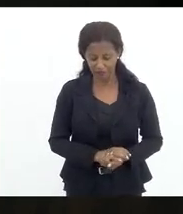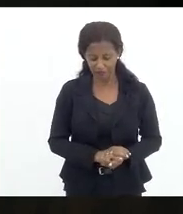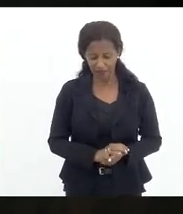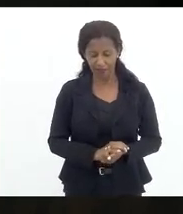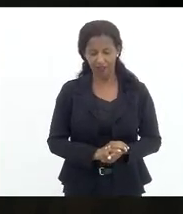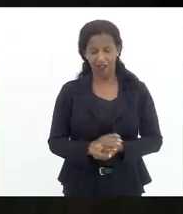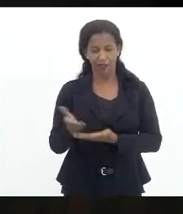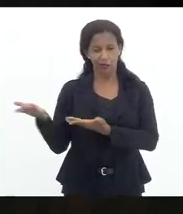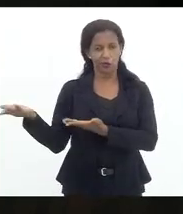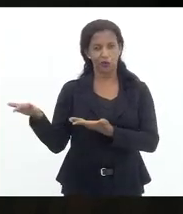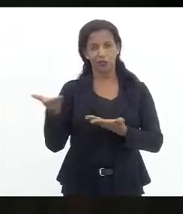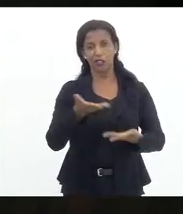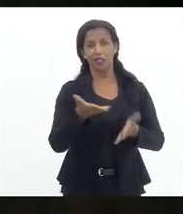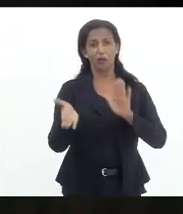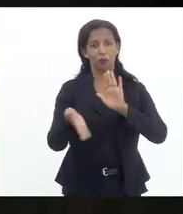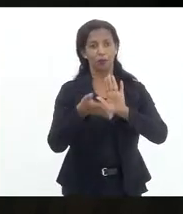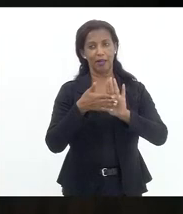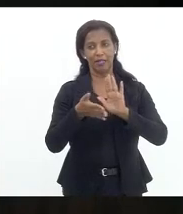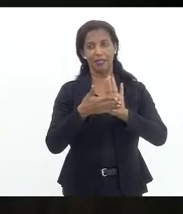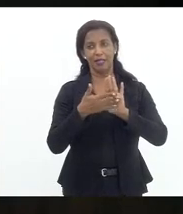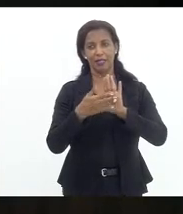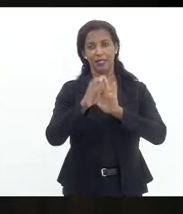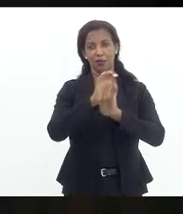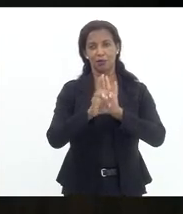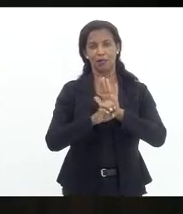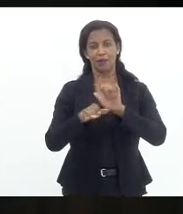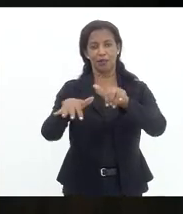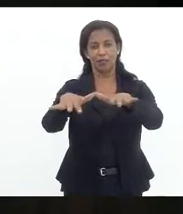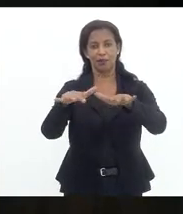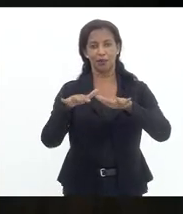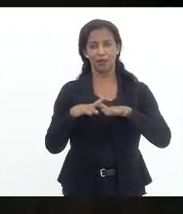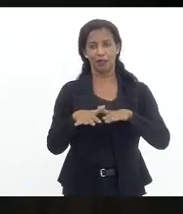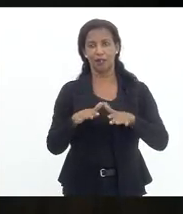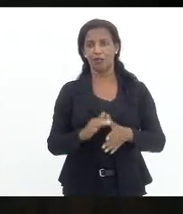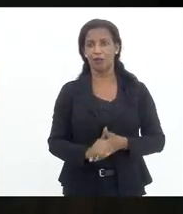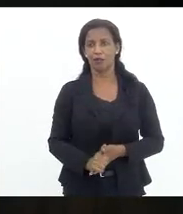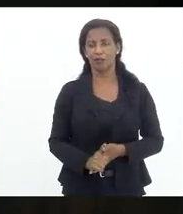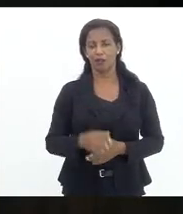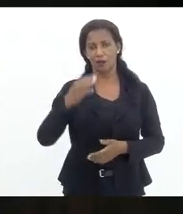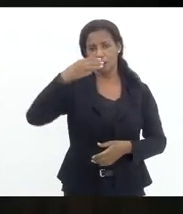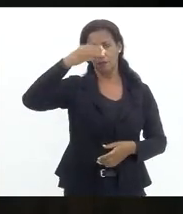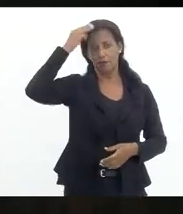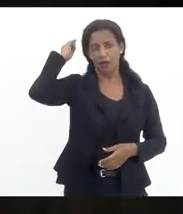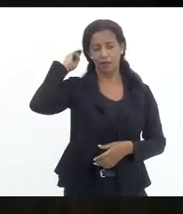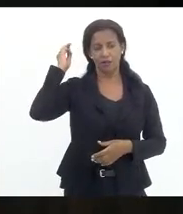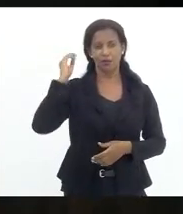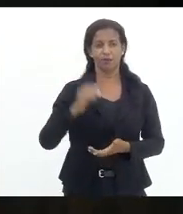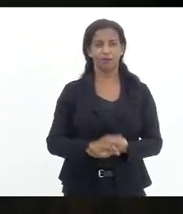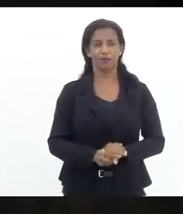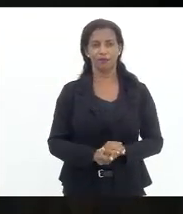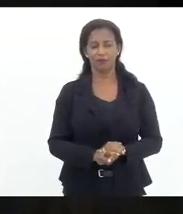Para emitir parecer sobre as emendas de plenário, o nobre deputado Márcio Pacheco.